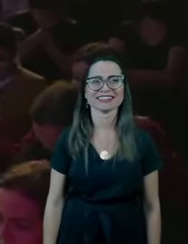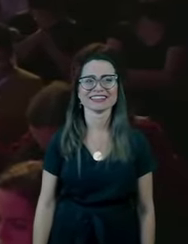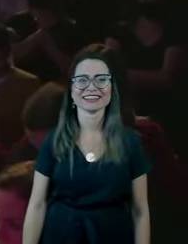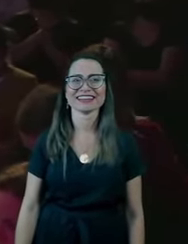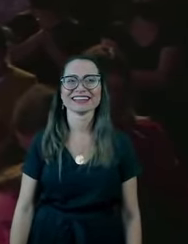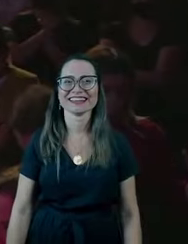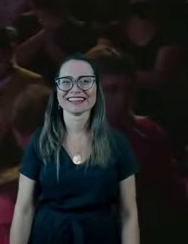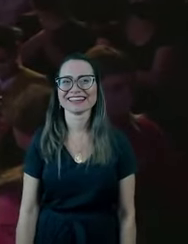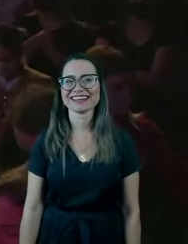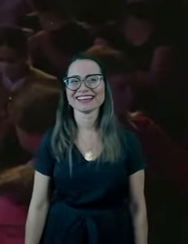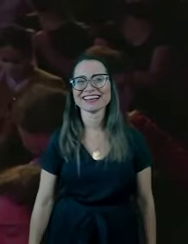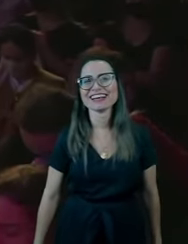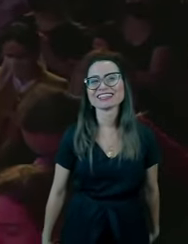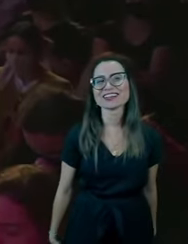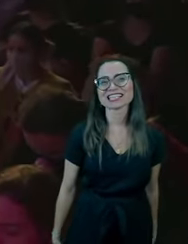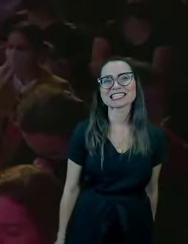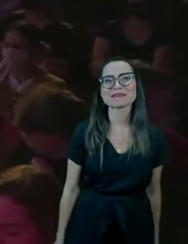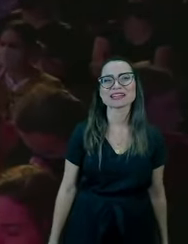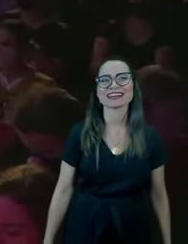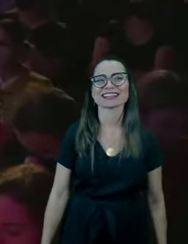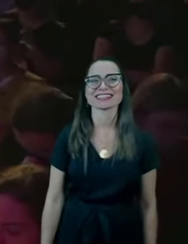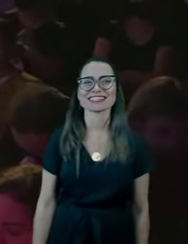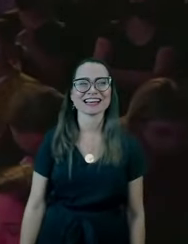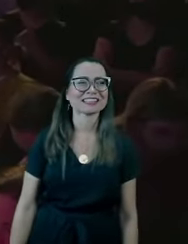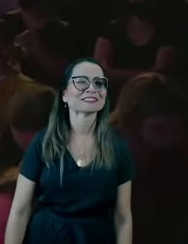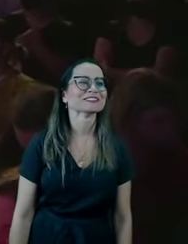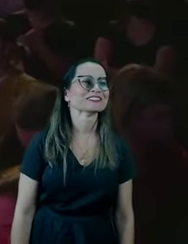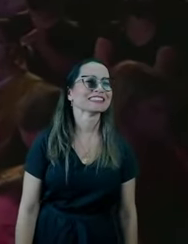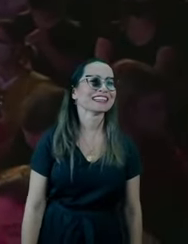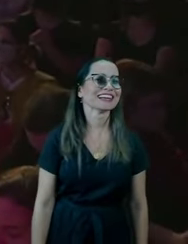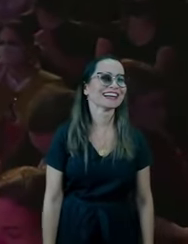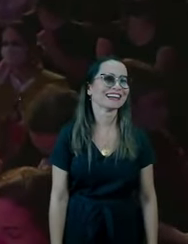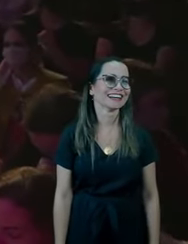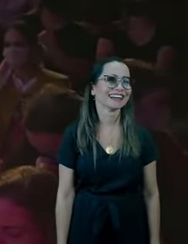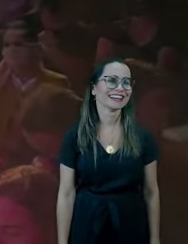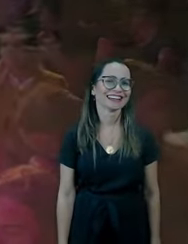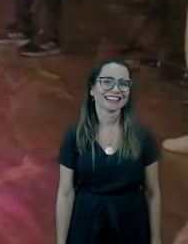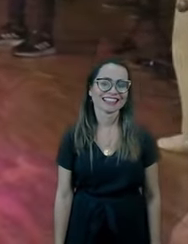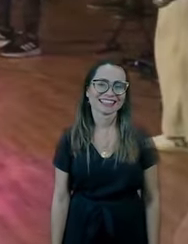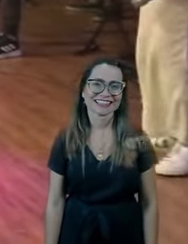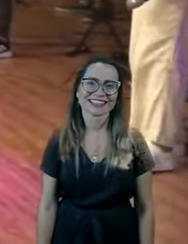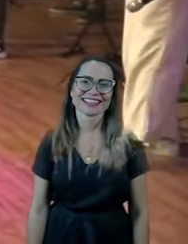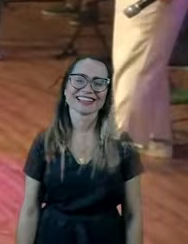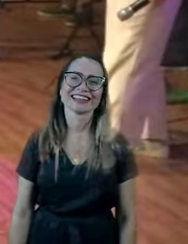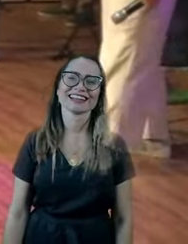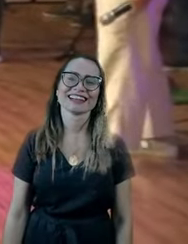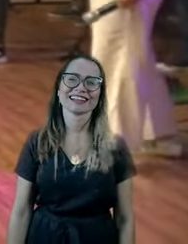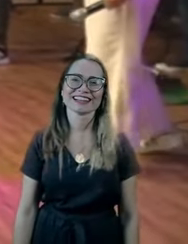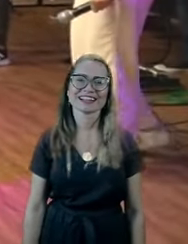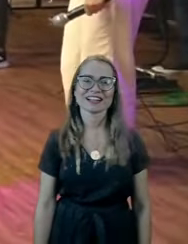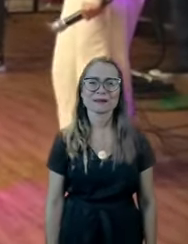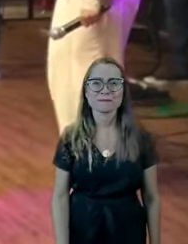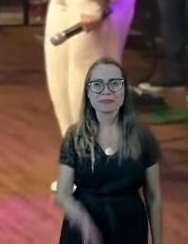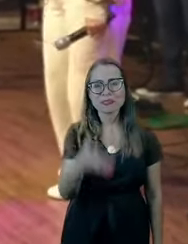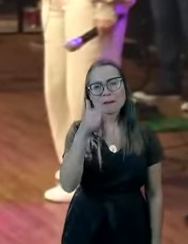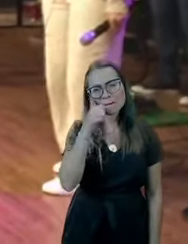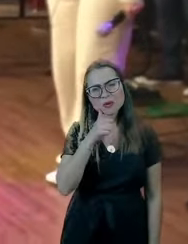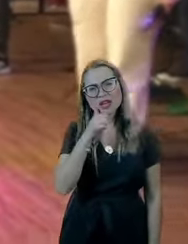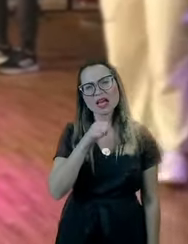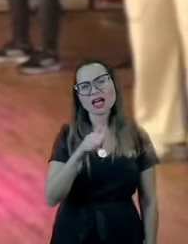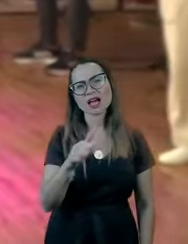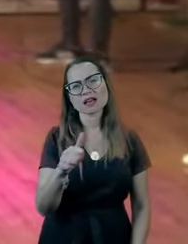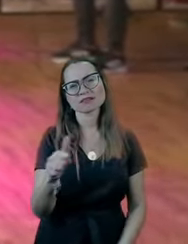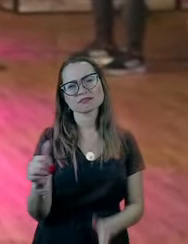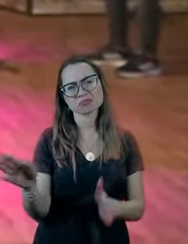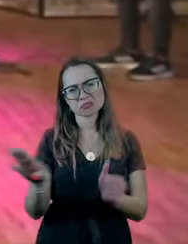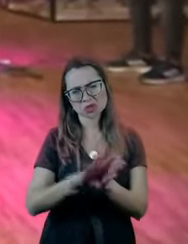Isso, Deus está te trazendo aqui para isso. Ele está te dobrando nessa noite. Tem mulheres que estão aqui que para você está sendo muito difícil